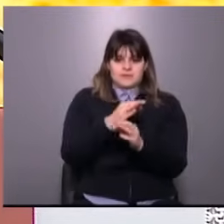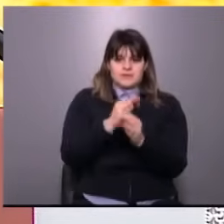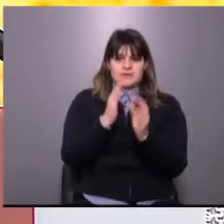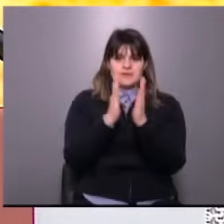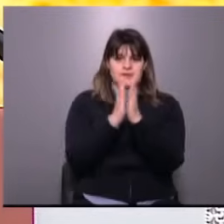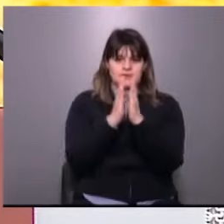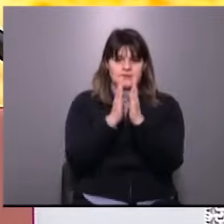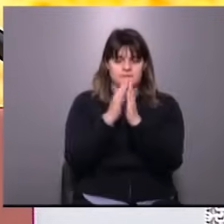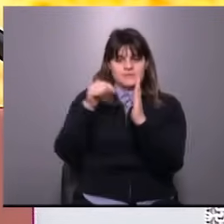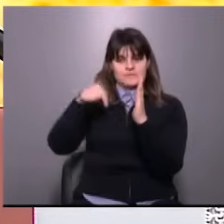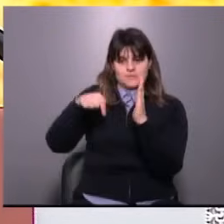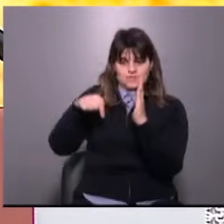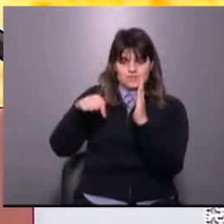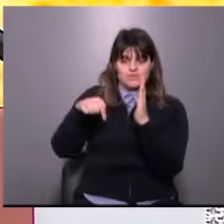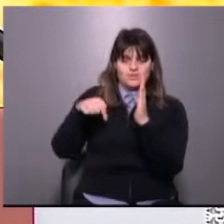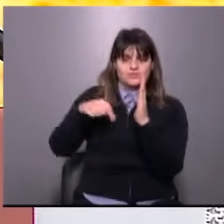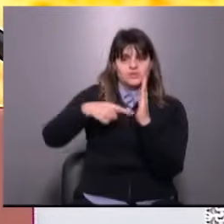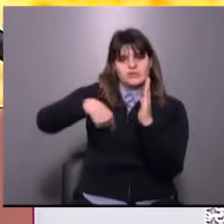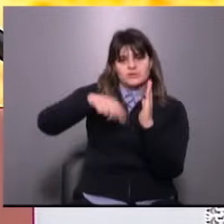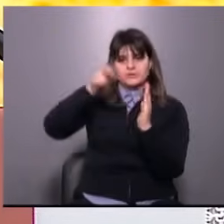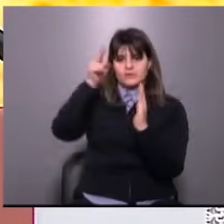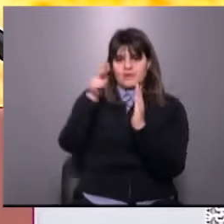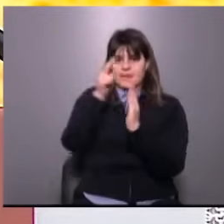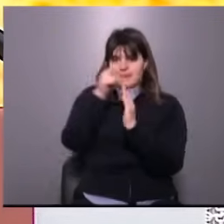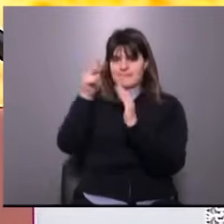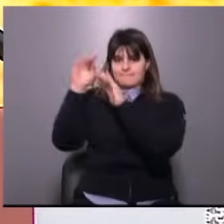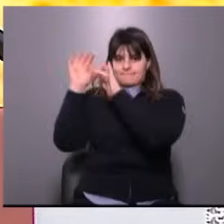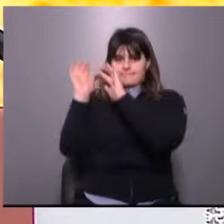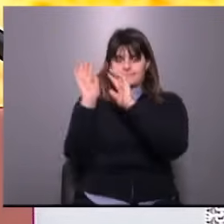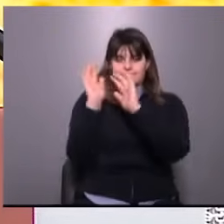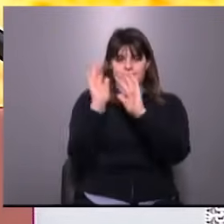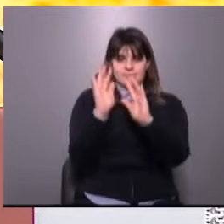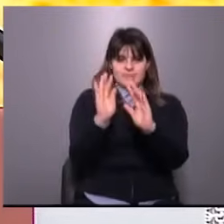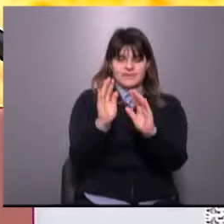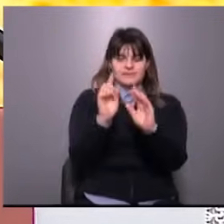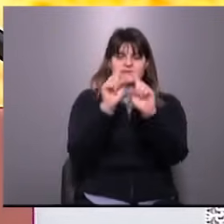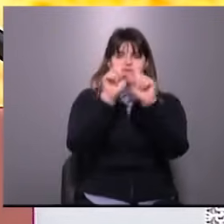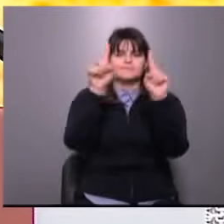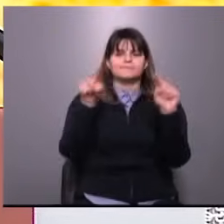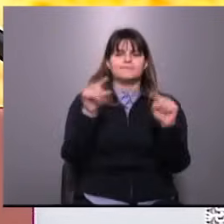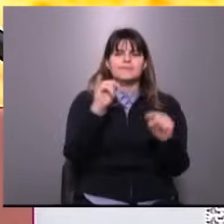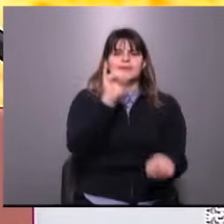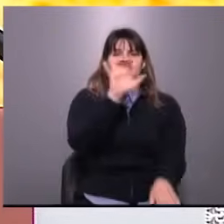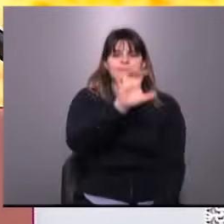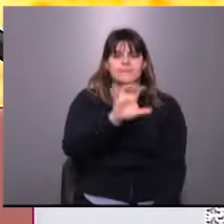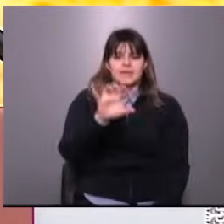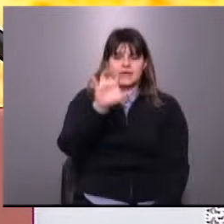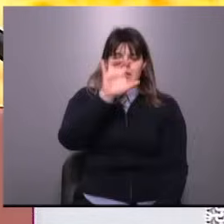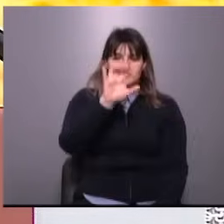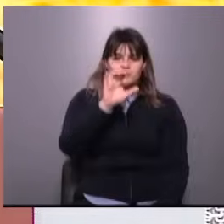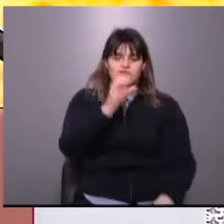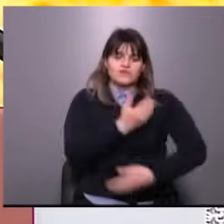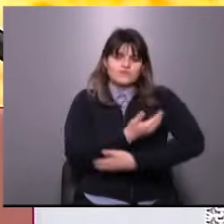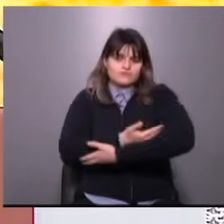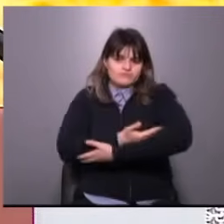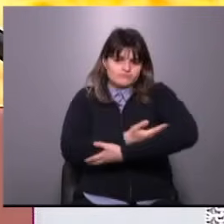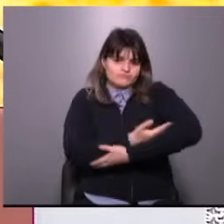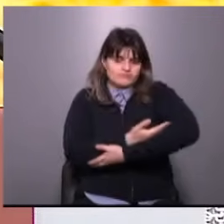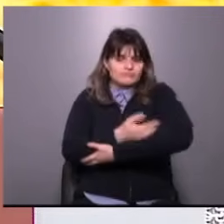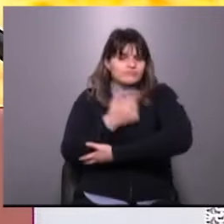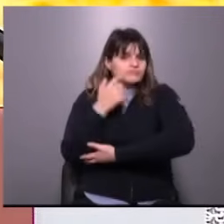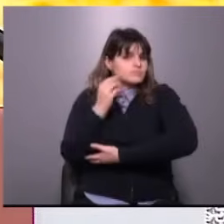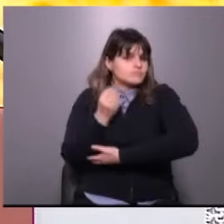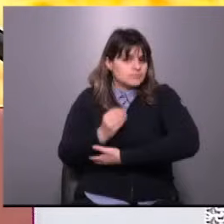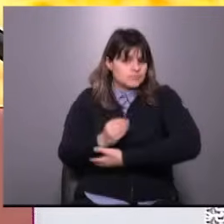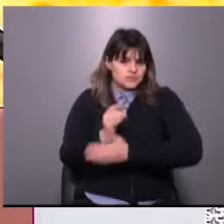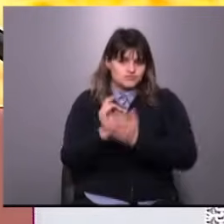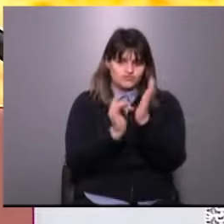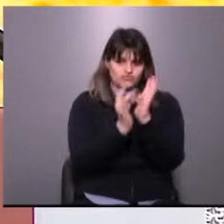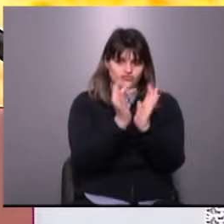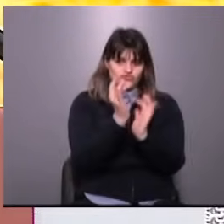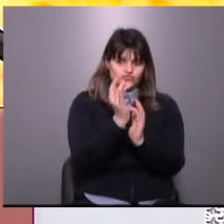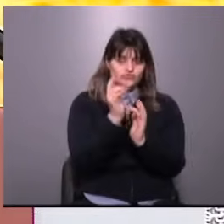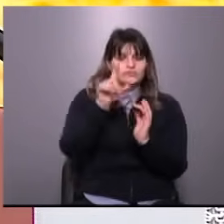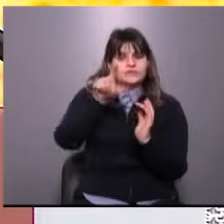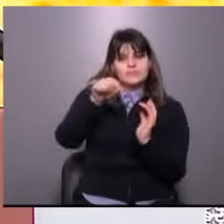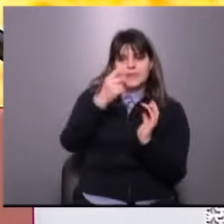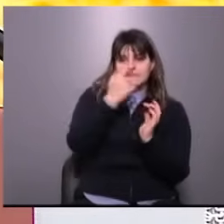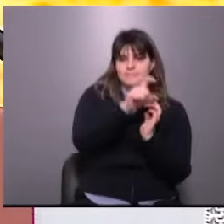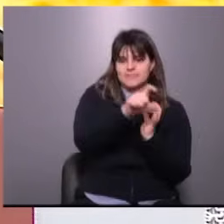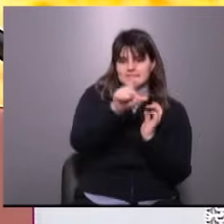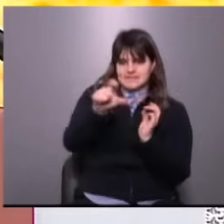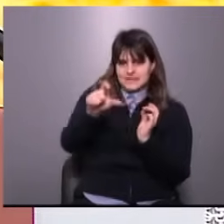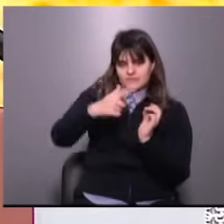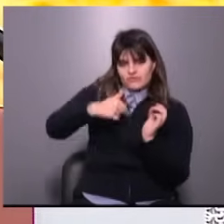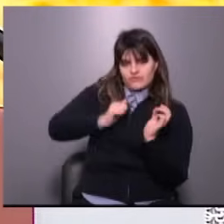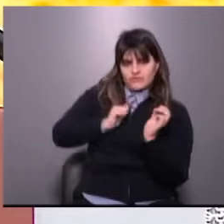Hoje, nesta celebração, nós faremos a bênção das imagens do menino Jesus dos nossos